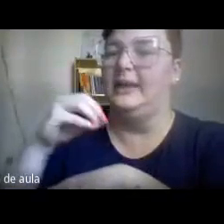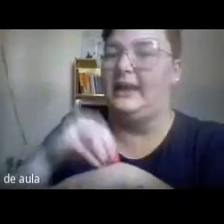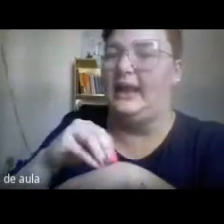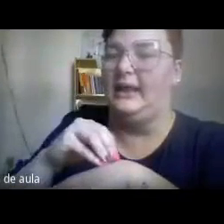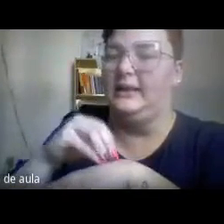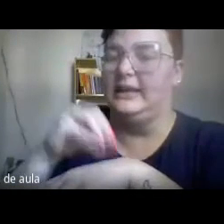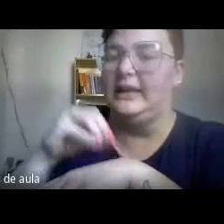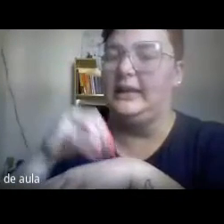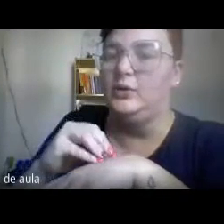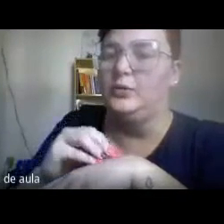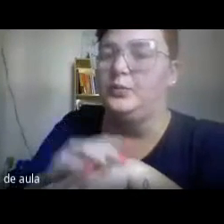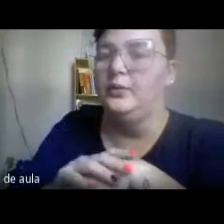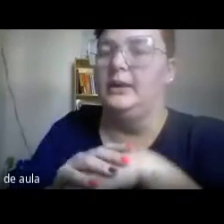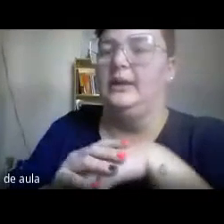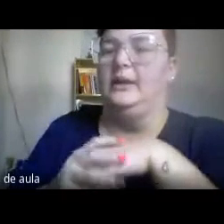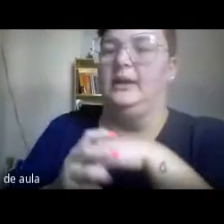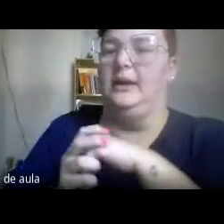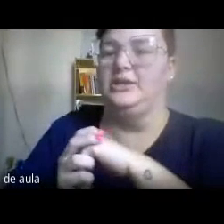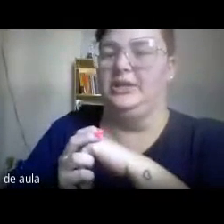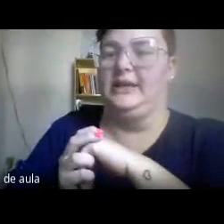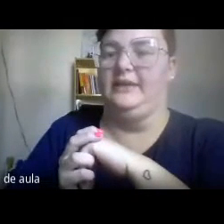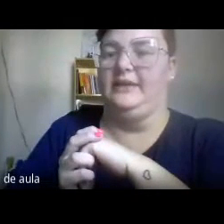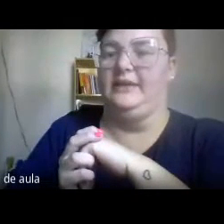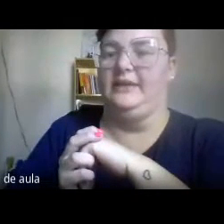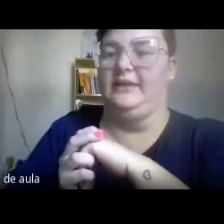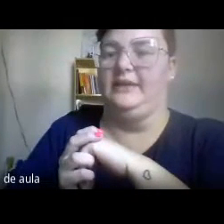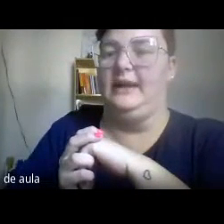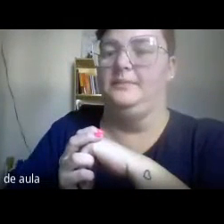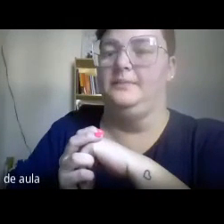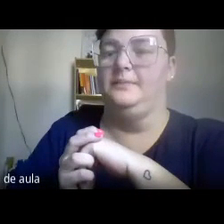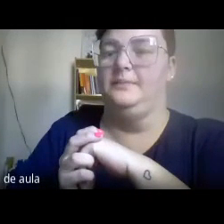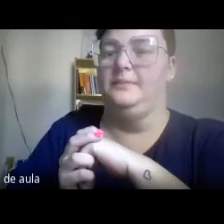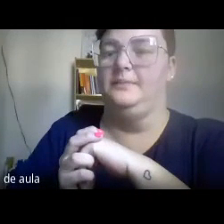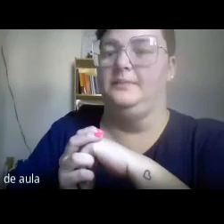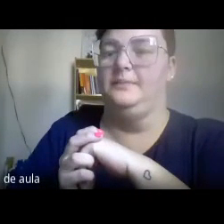dentro daquele grupo. Ângela, quer falar?